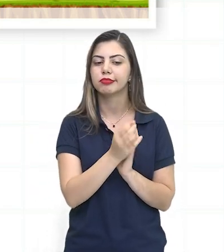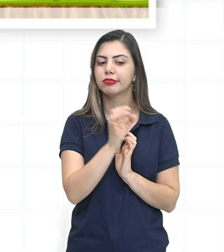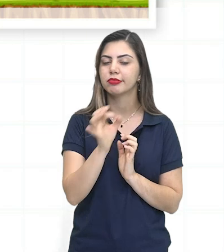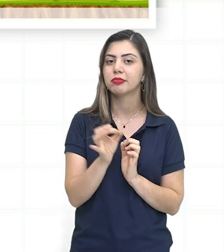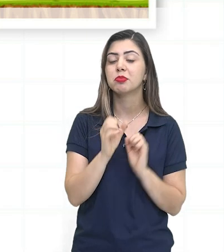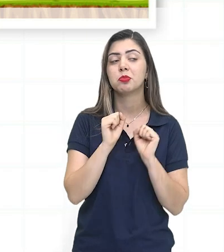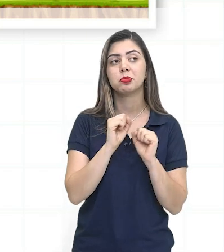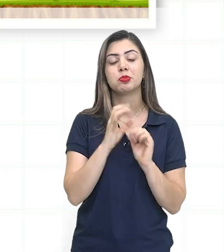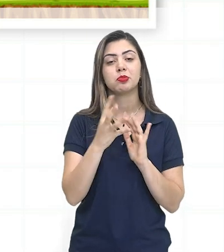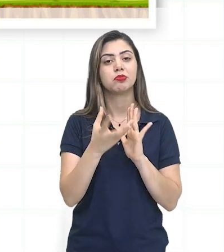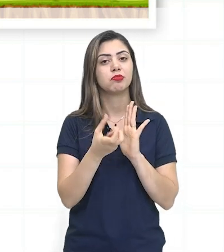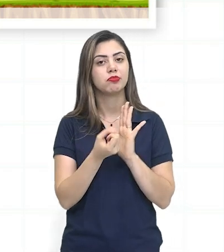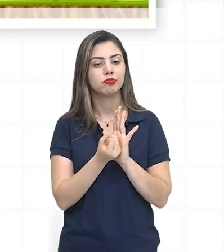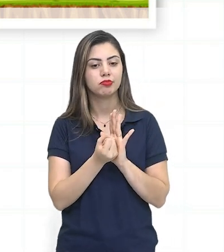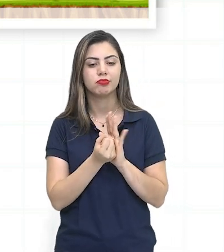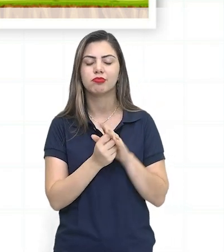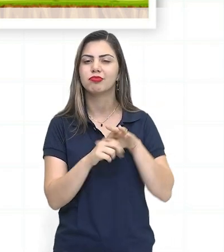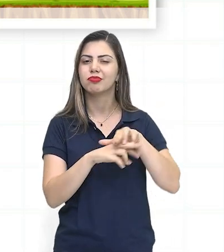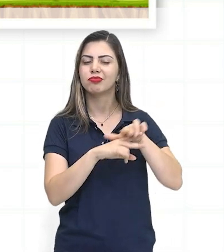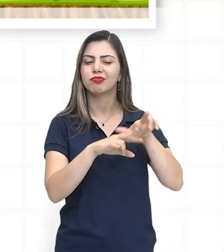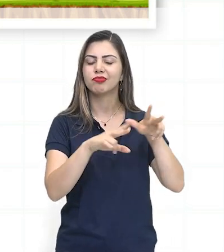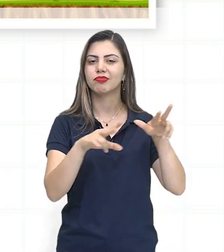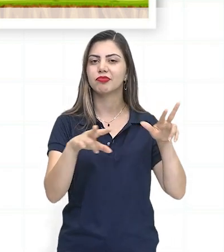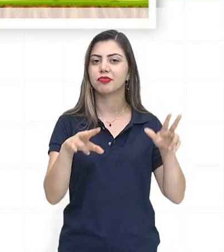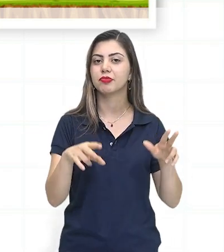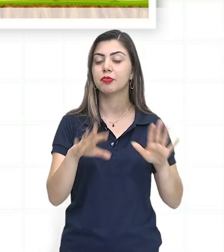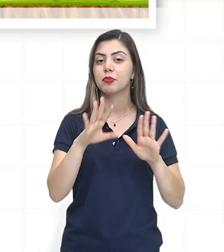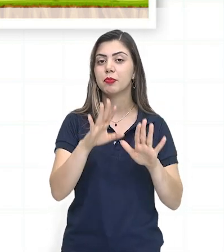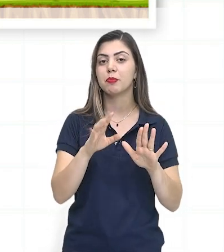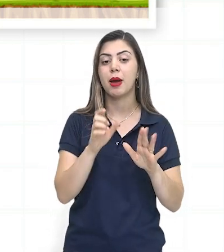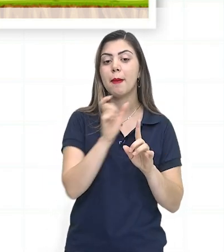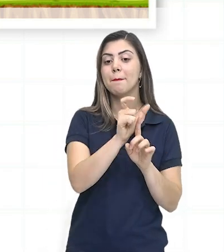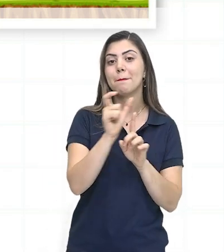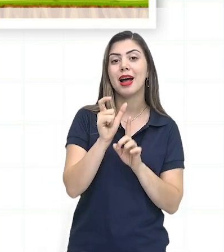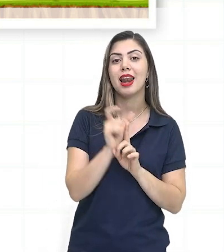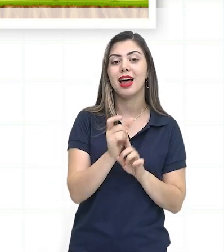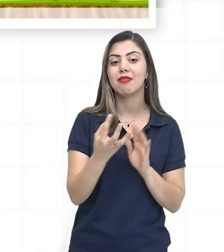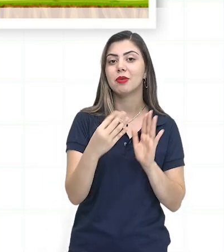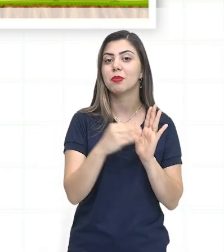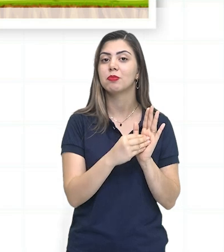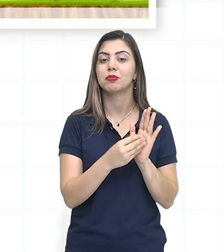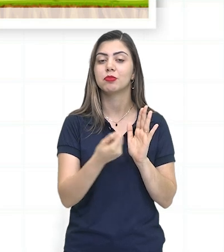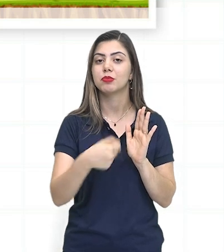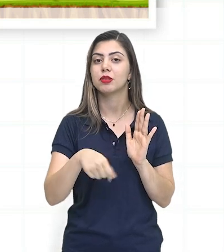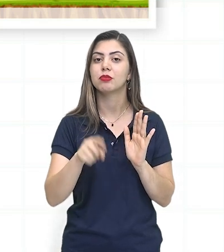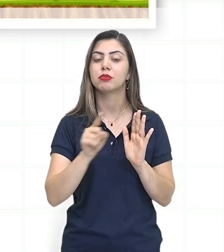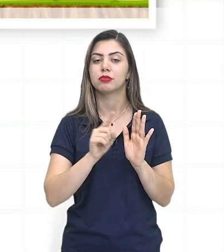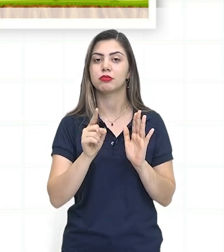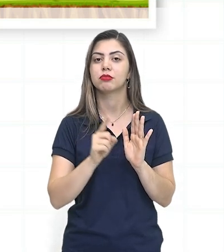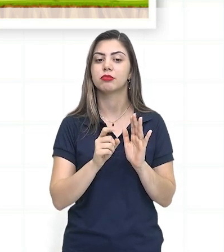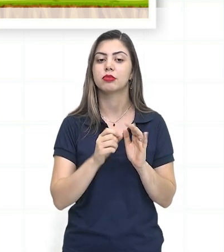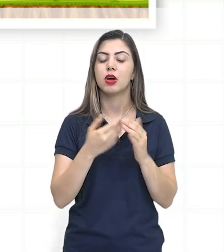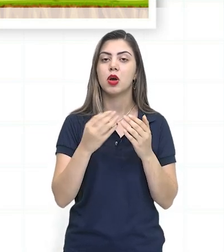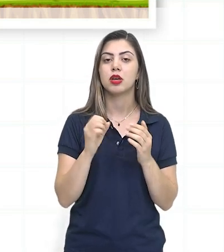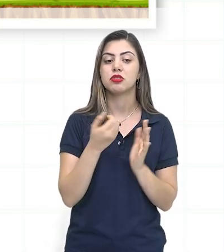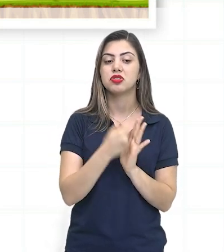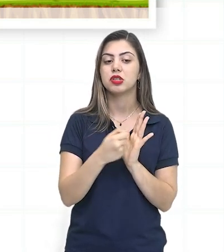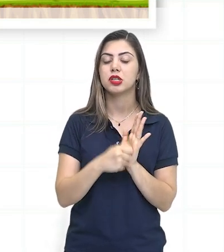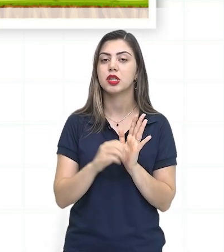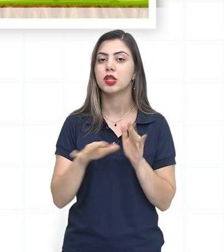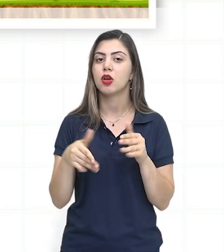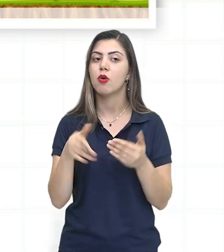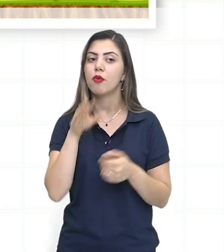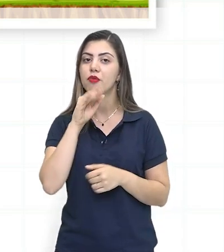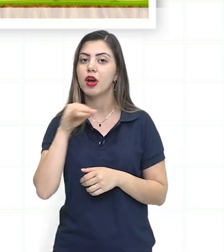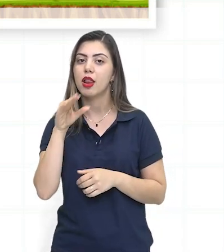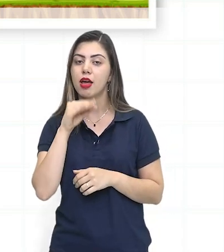ter símbolos, certo? Desde que eu não utilize a palavra, nem na sua modalidade escrita e nem na